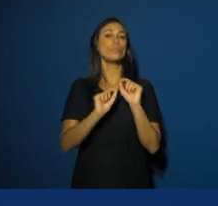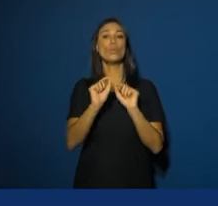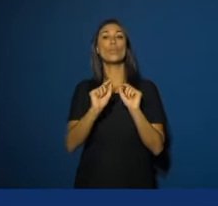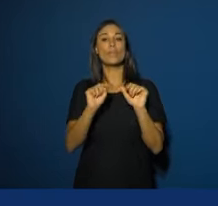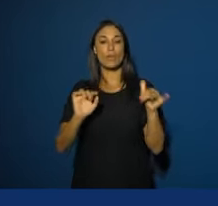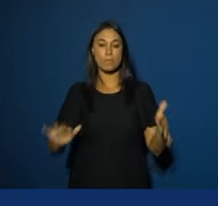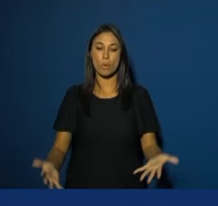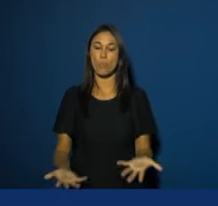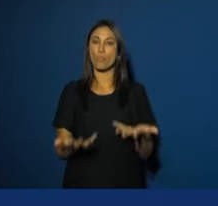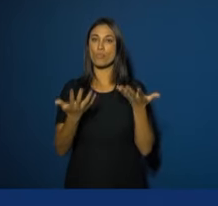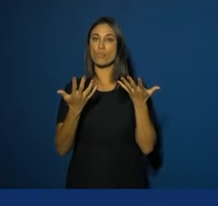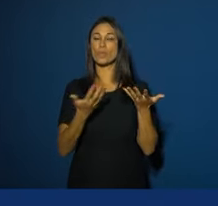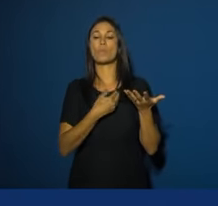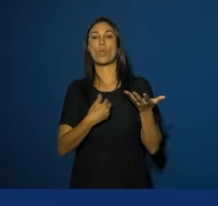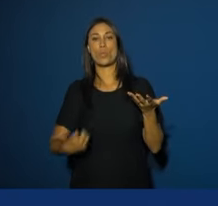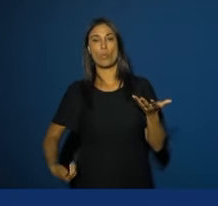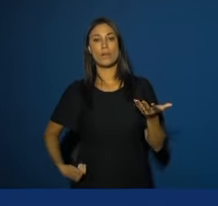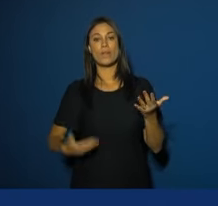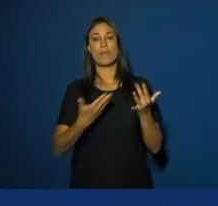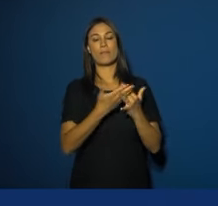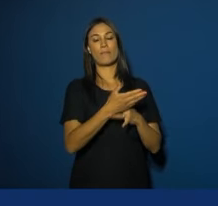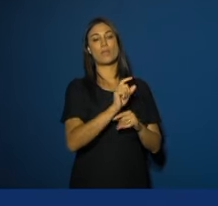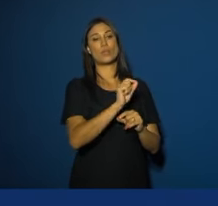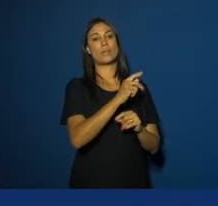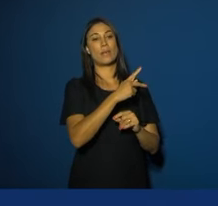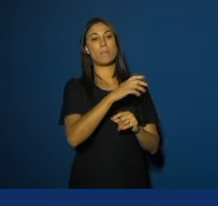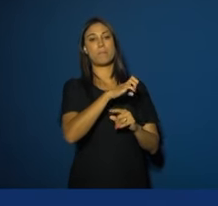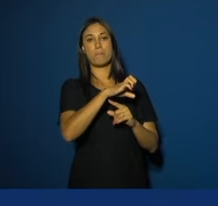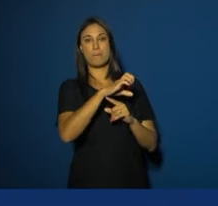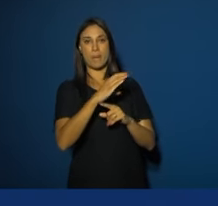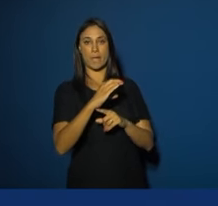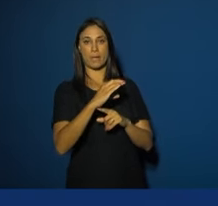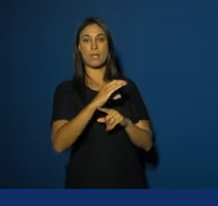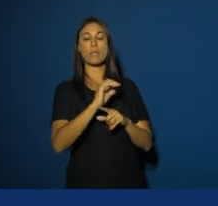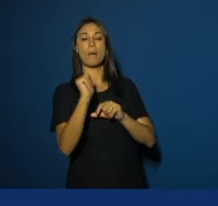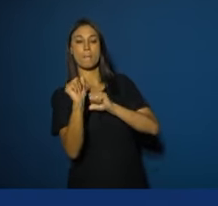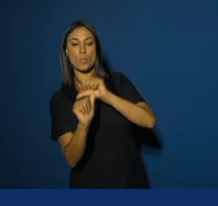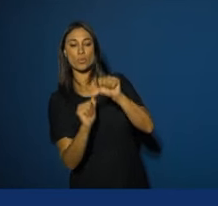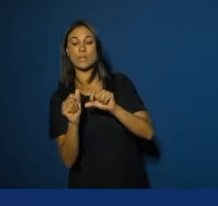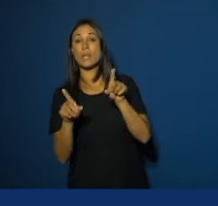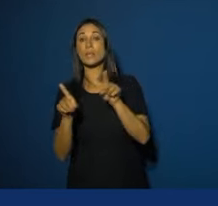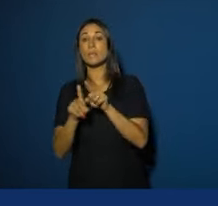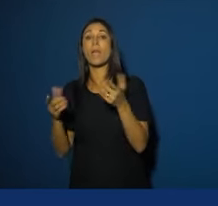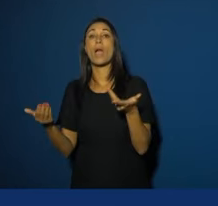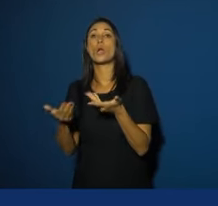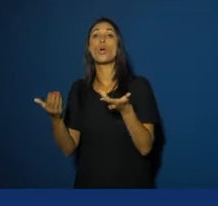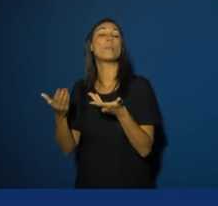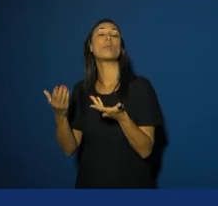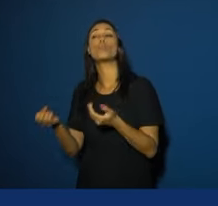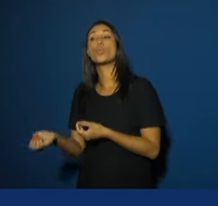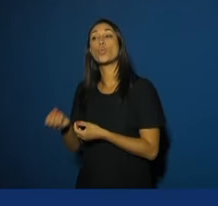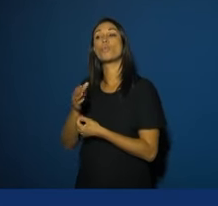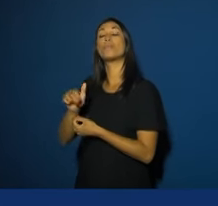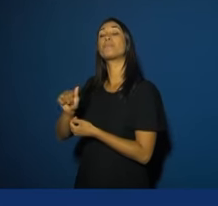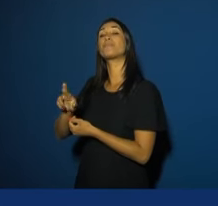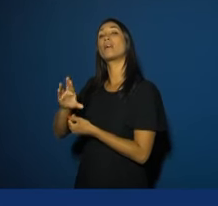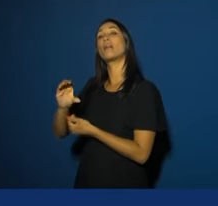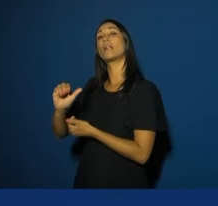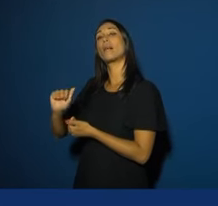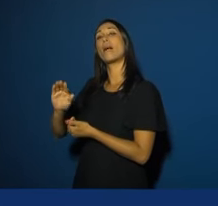promovido pelo governo por meio da PEC da transição e será sustentado pelo novo arcabo fiscal o